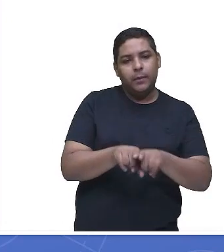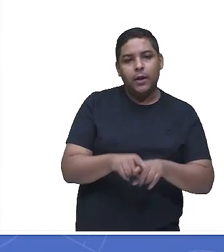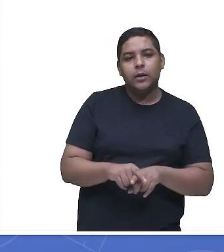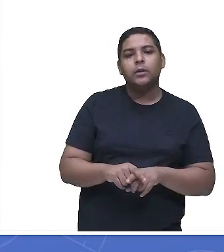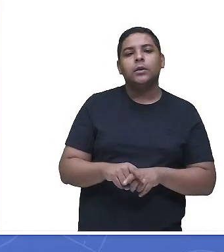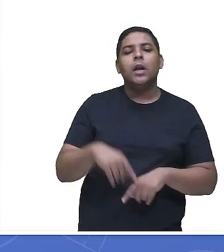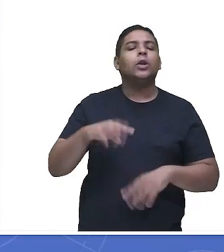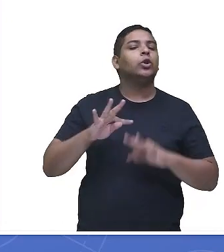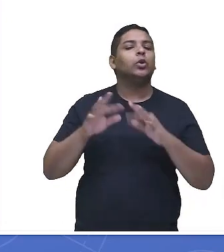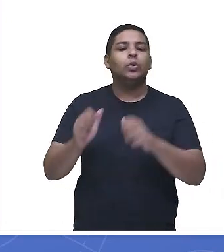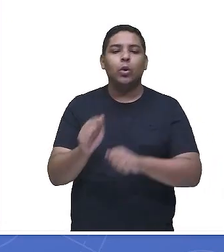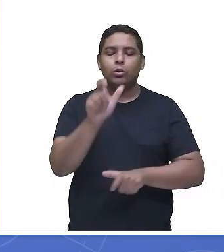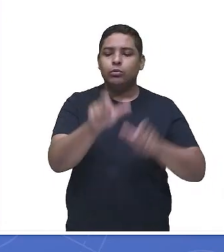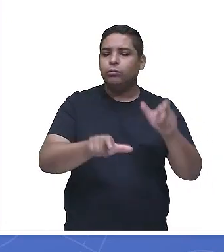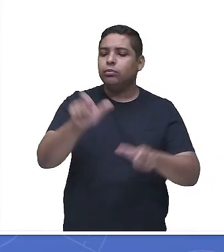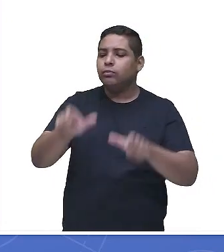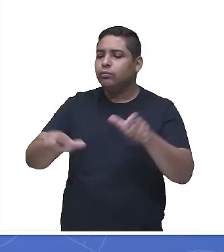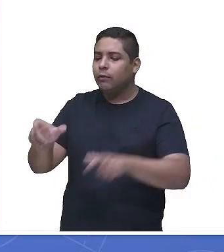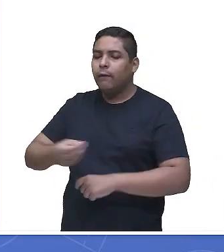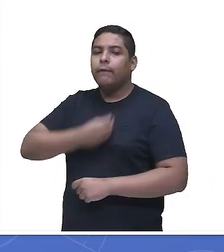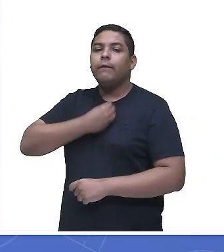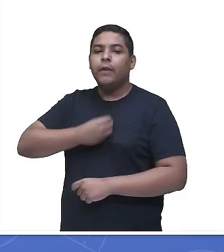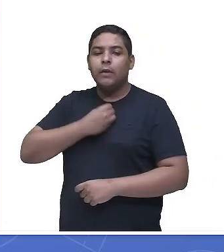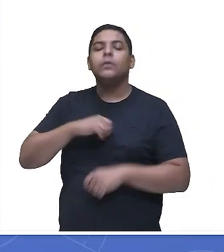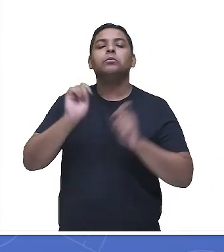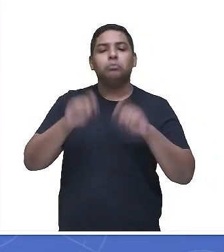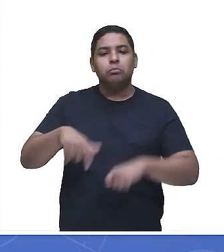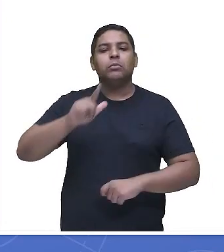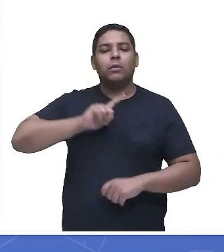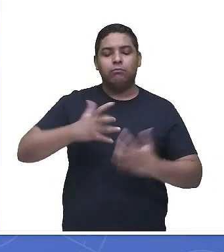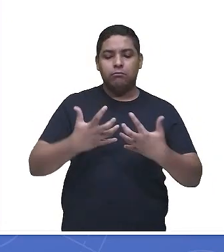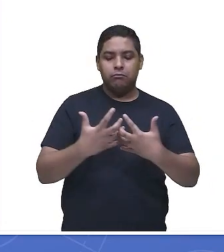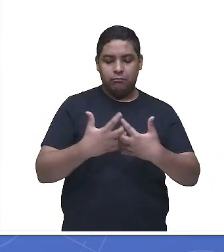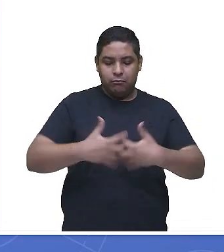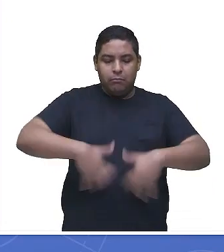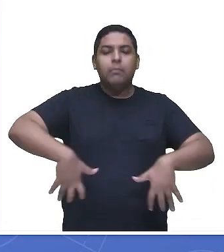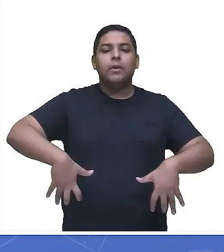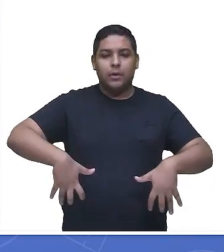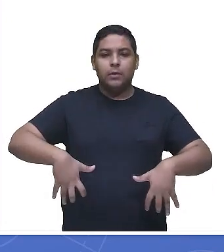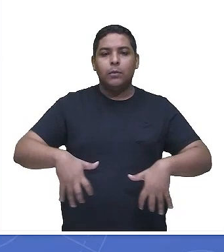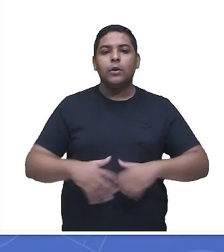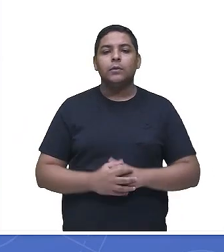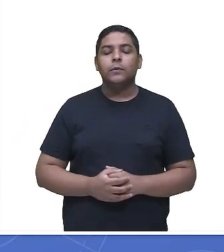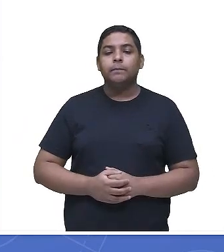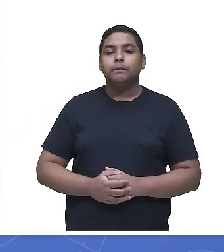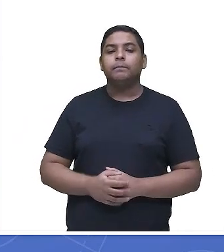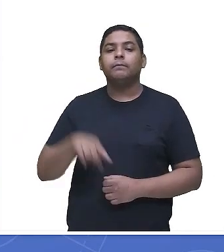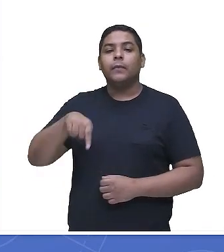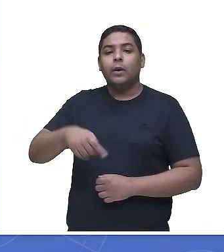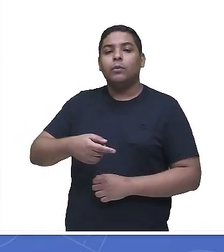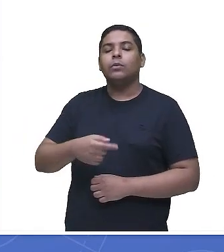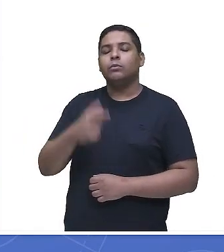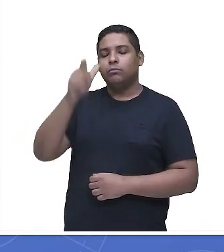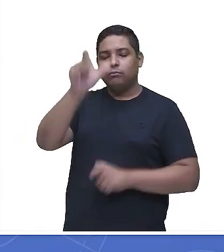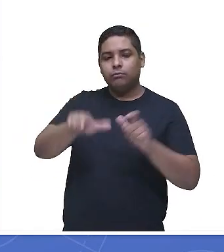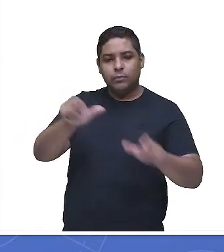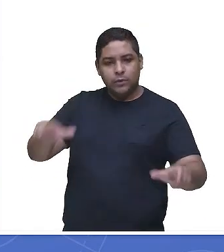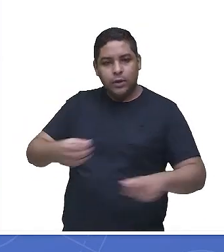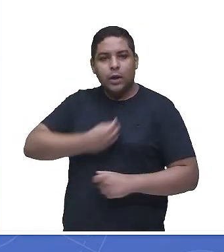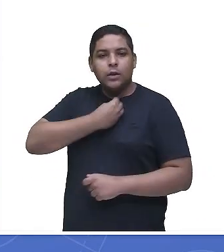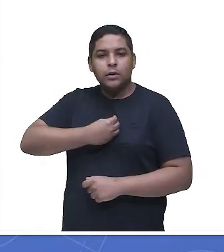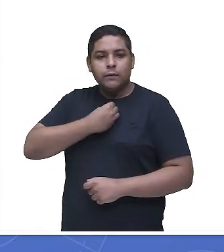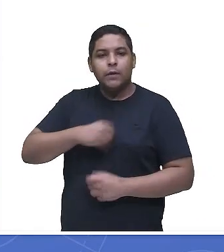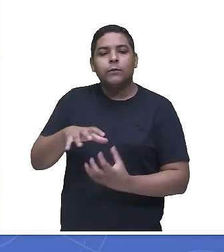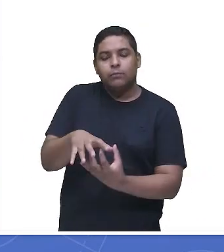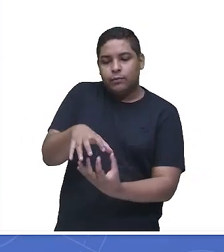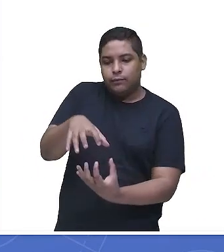eles possuem metabolismo. É um metabolismo que faz com que os seres vivos cresçam. E só os seres vivos